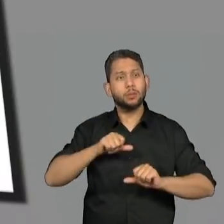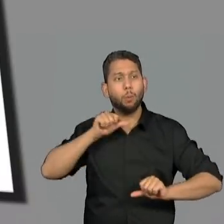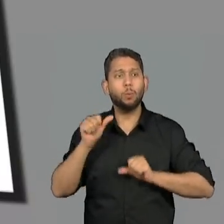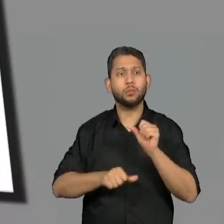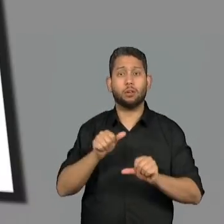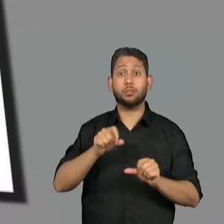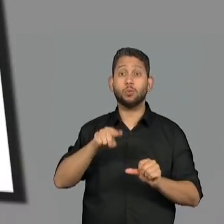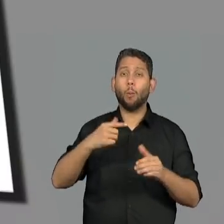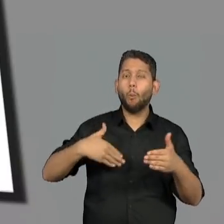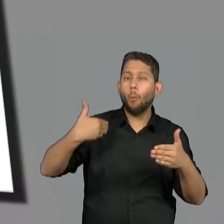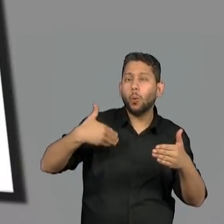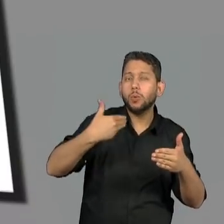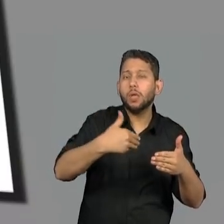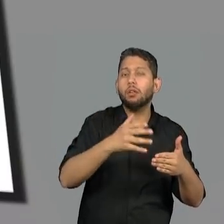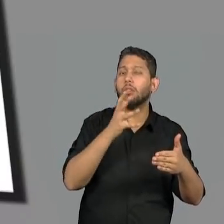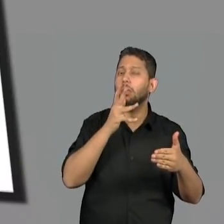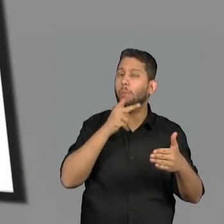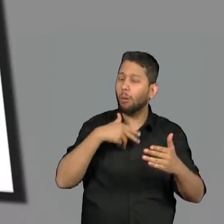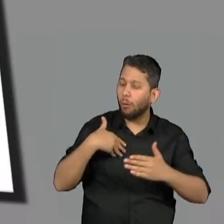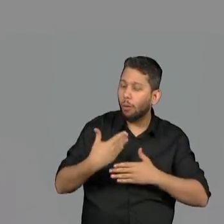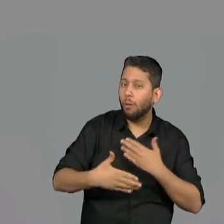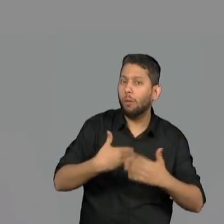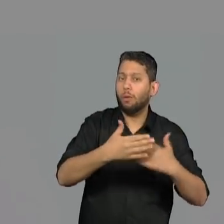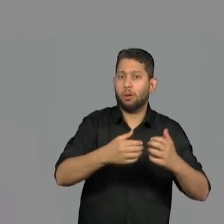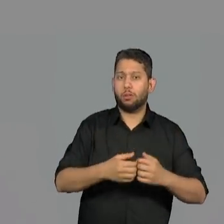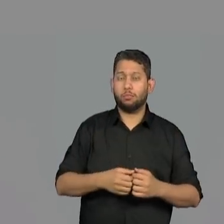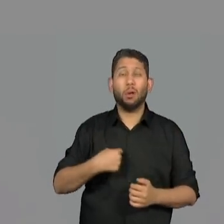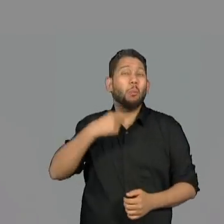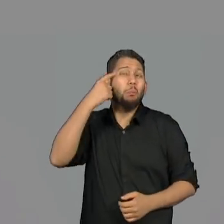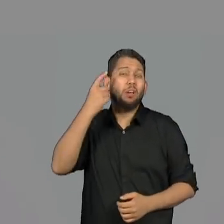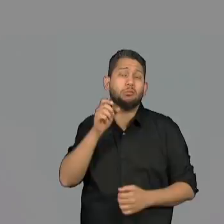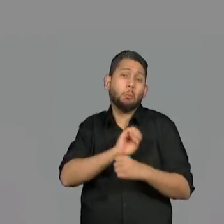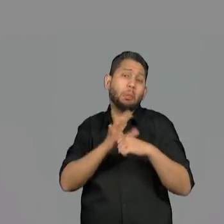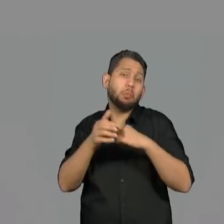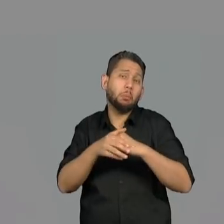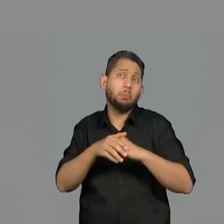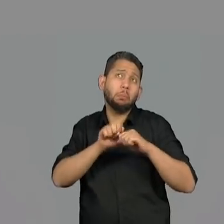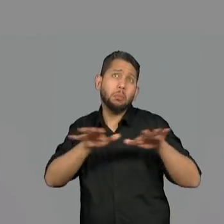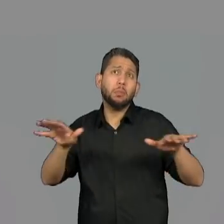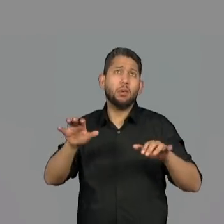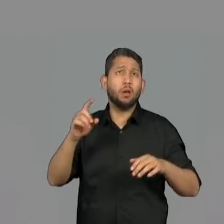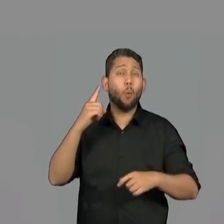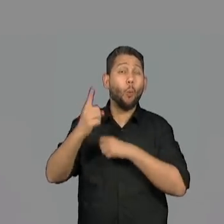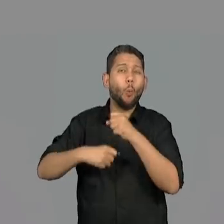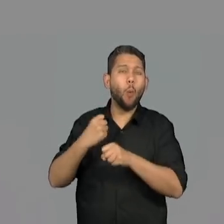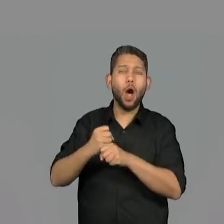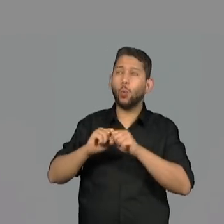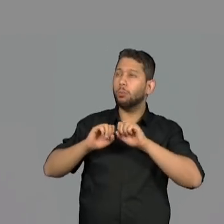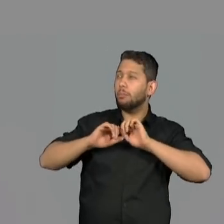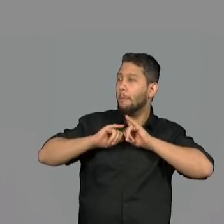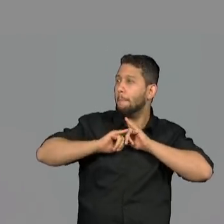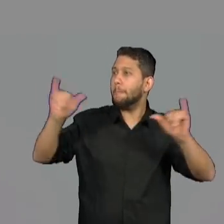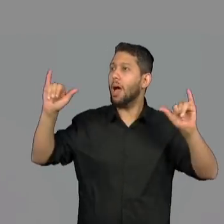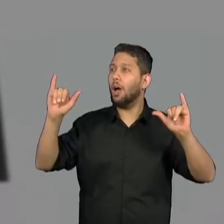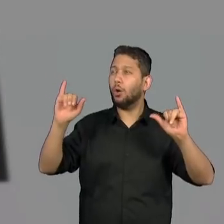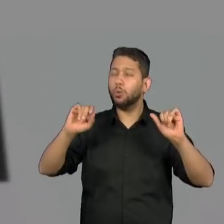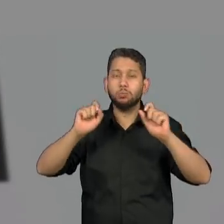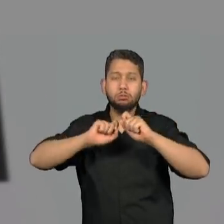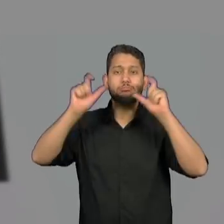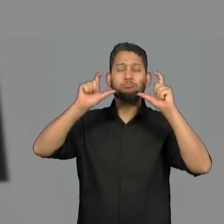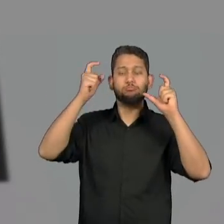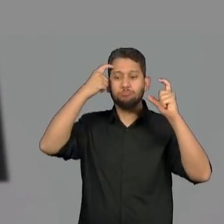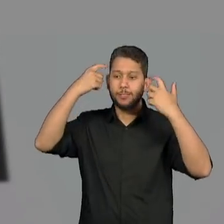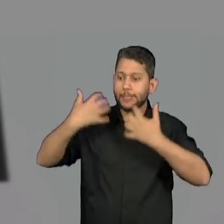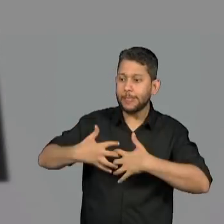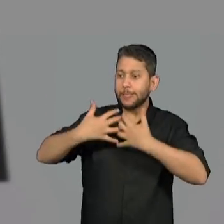processo lento. A gente se iludiu achando que a pandemia ia todo mundo ia abrir os olhos agora com essa